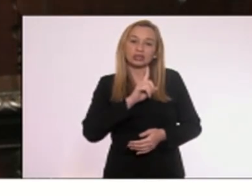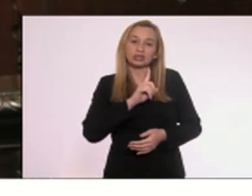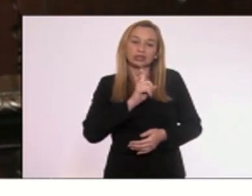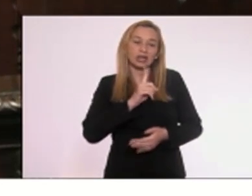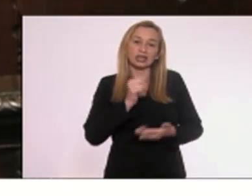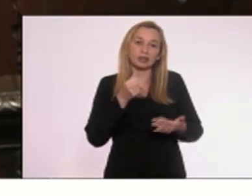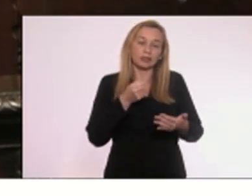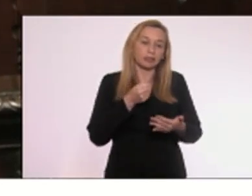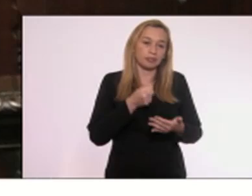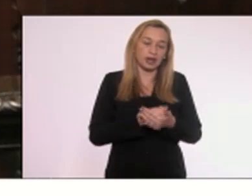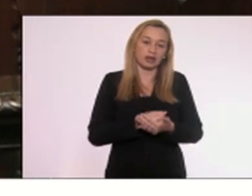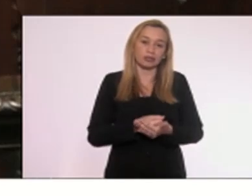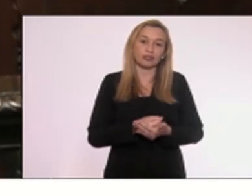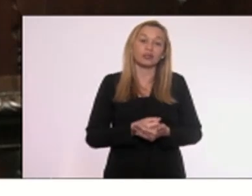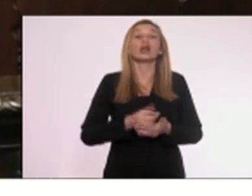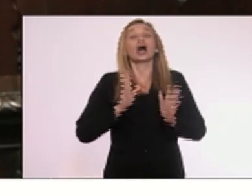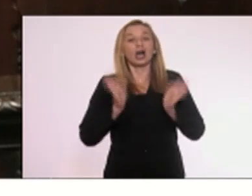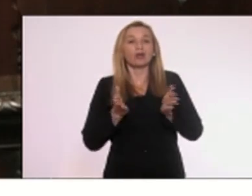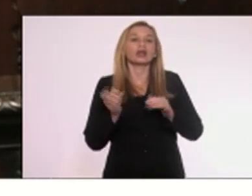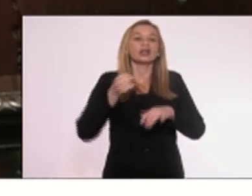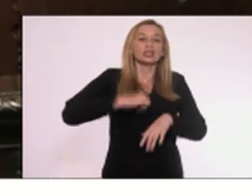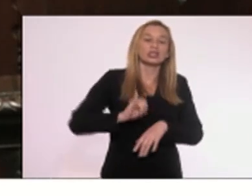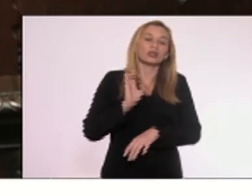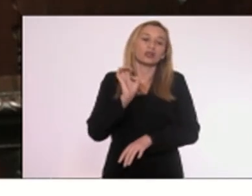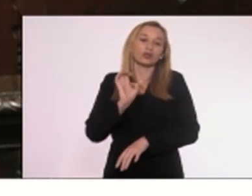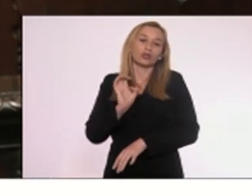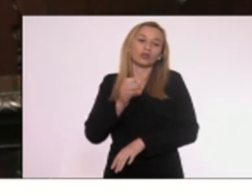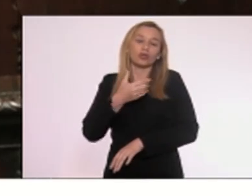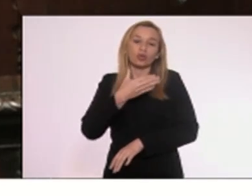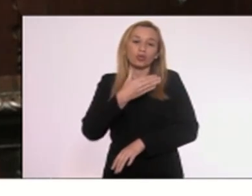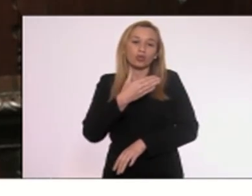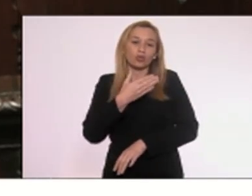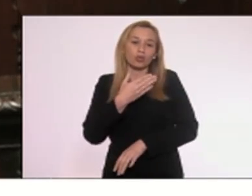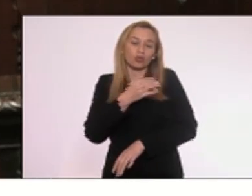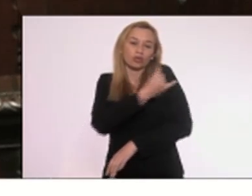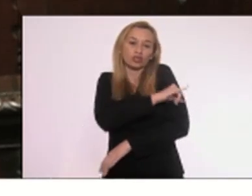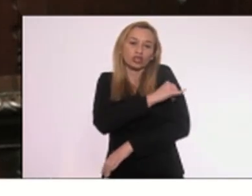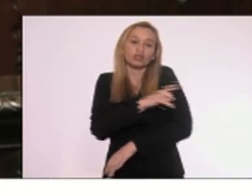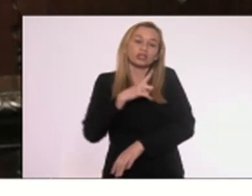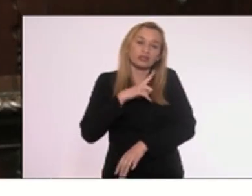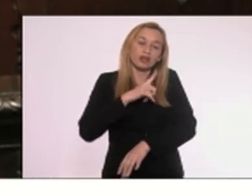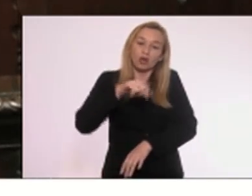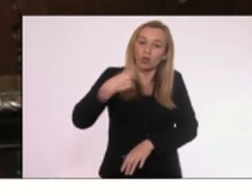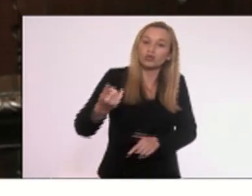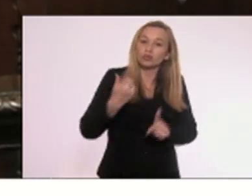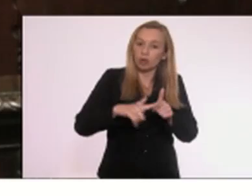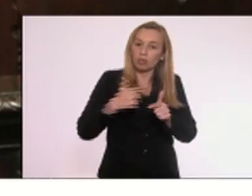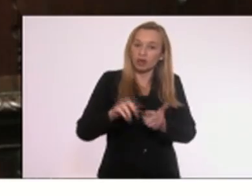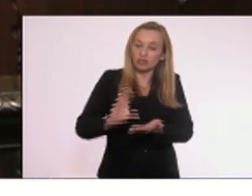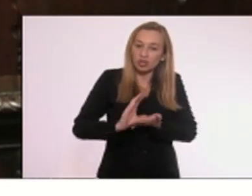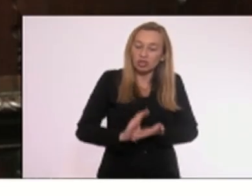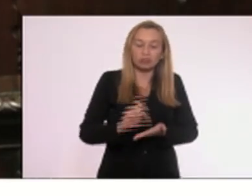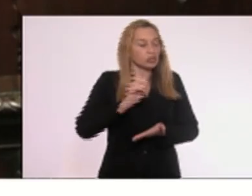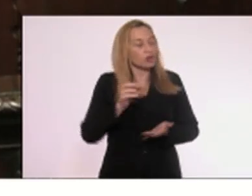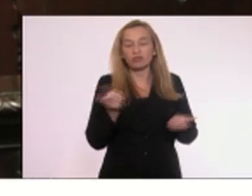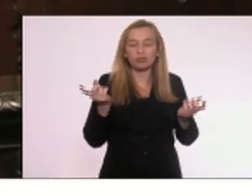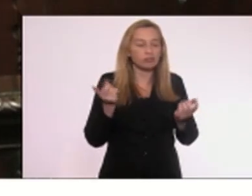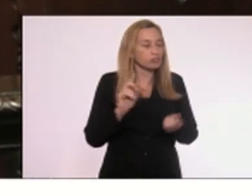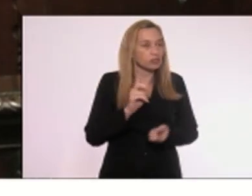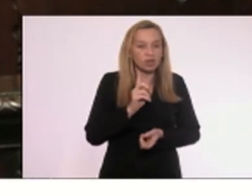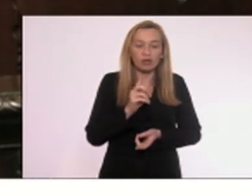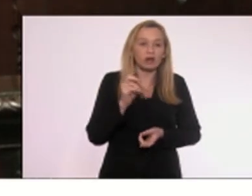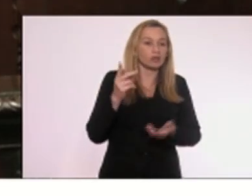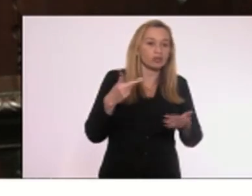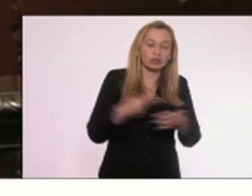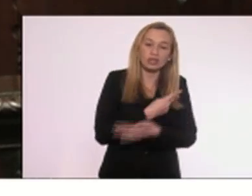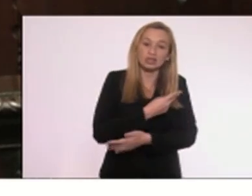recebido. Agora, se o Rio de Janeiro enfrentar algum outro problema financeiro, não vai acontecer por conta da competência, da